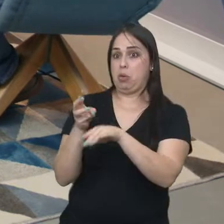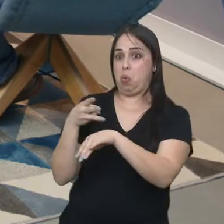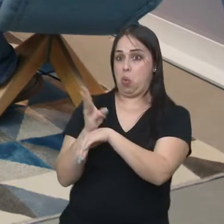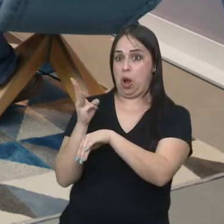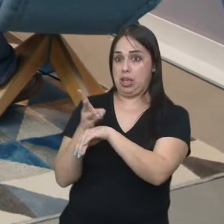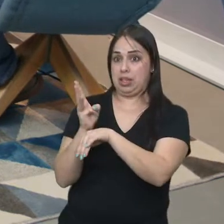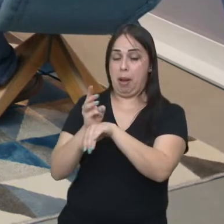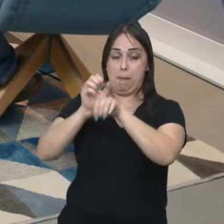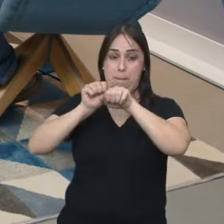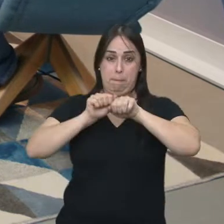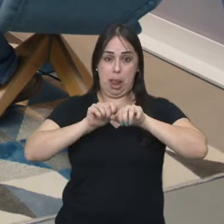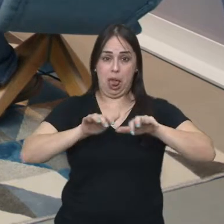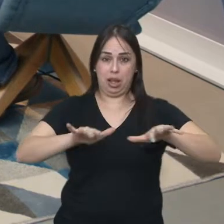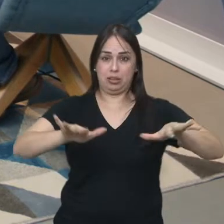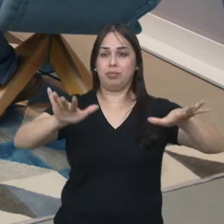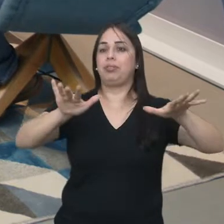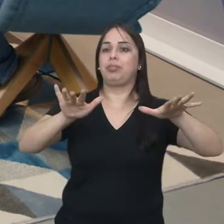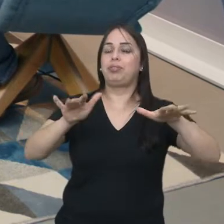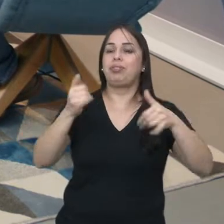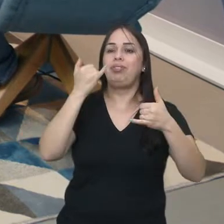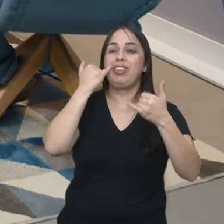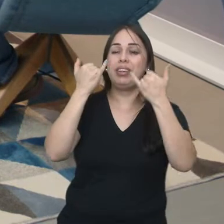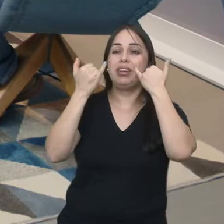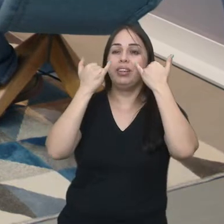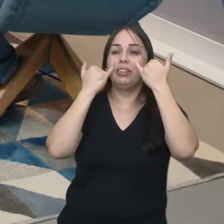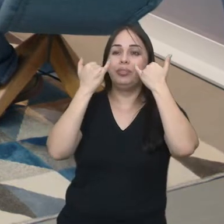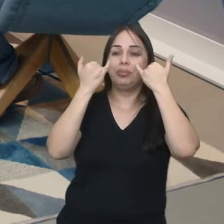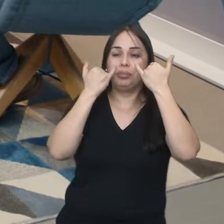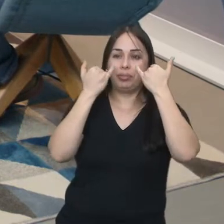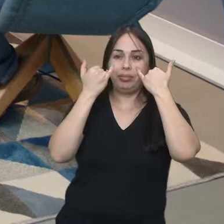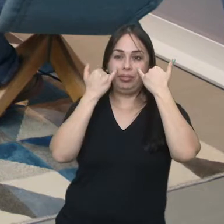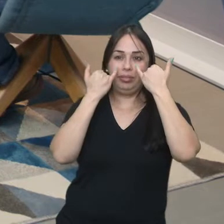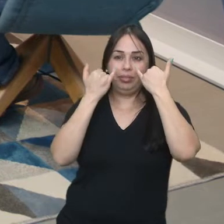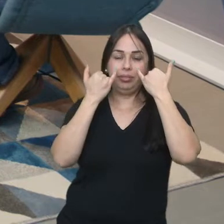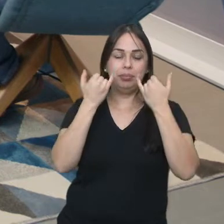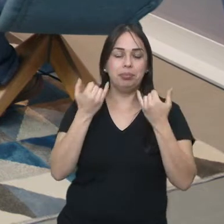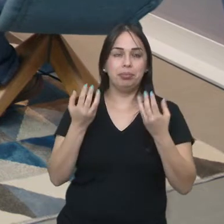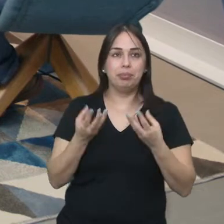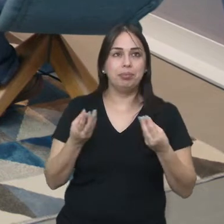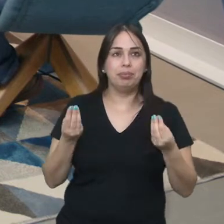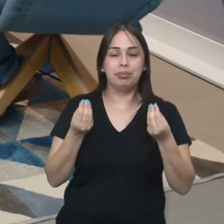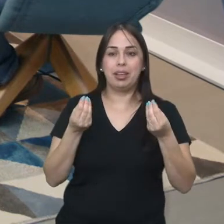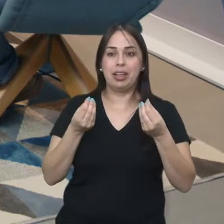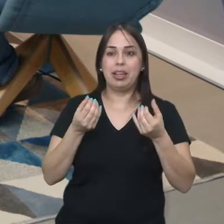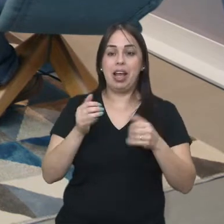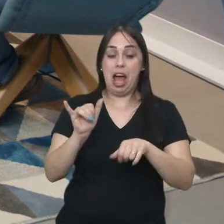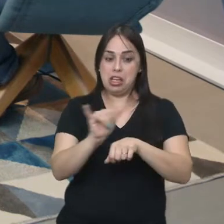do WhatsApp. E a capacidade desse tipo de